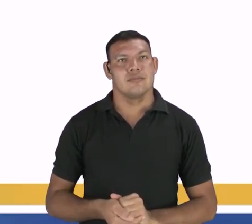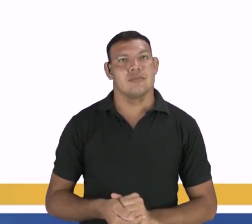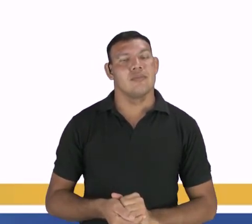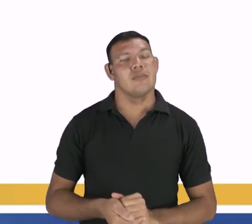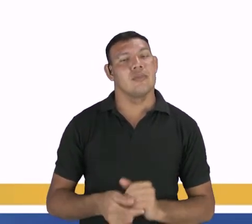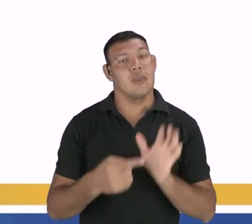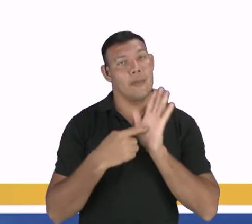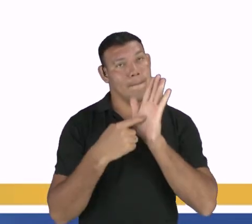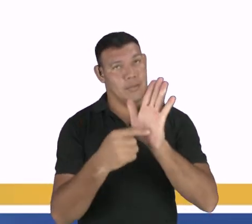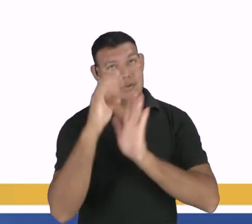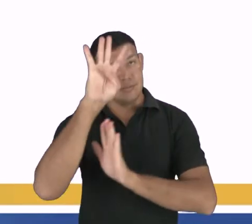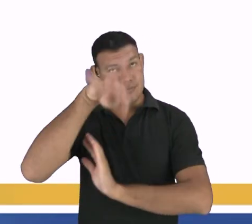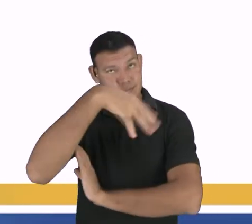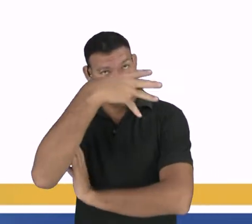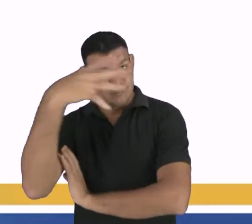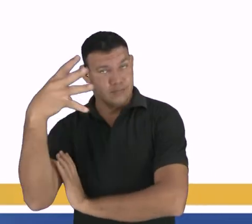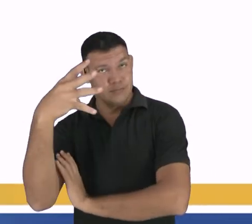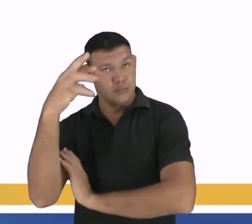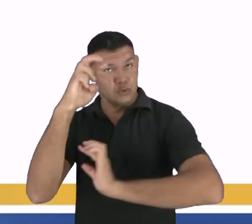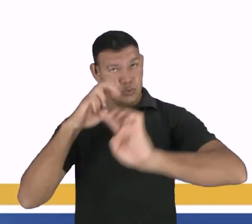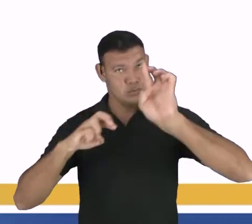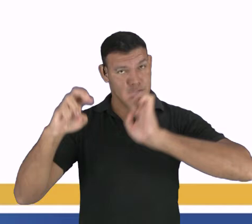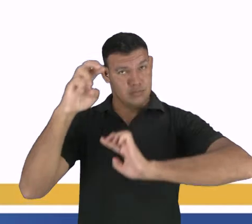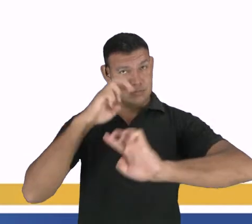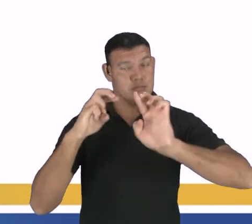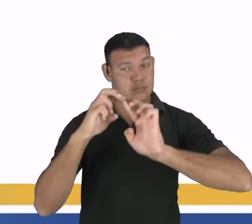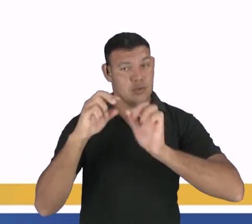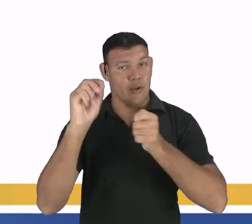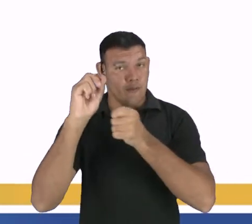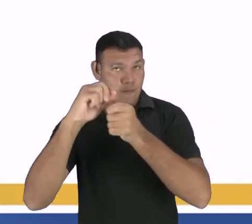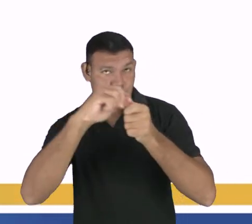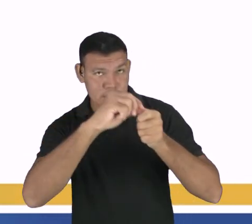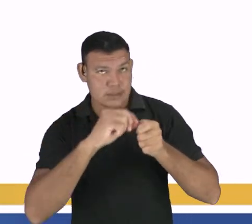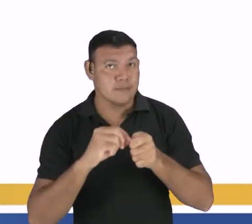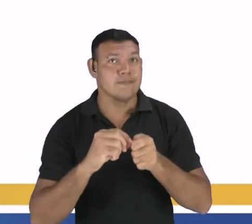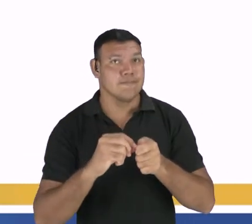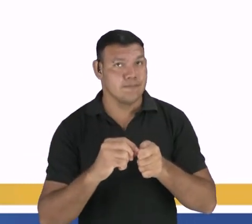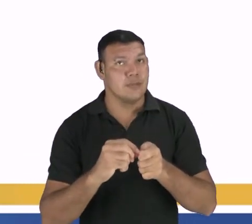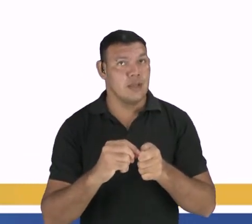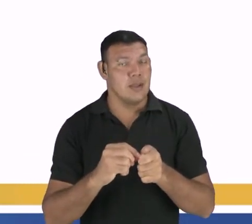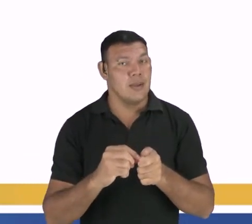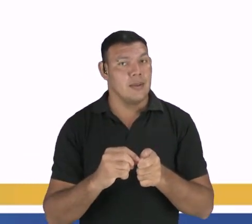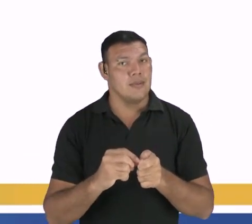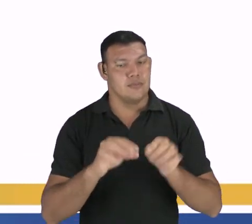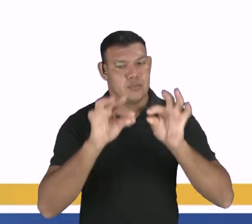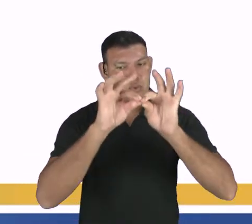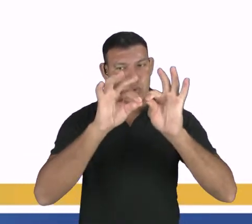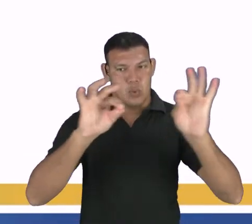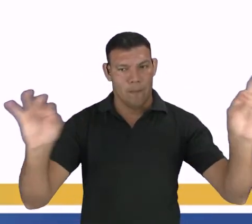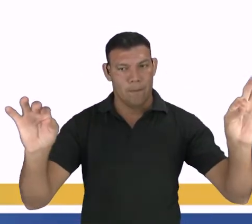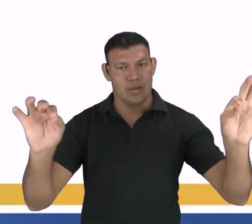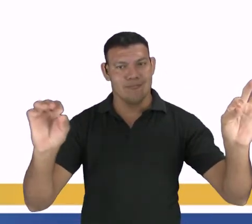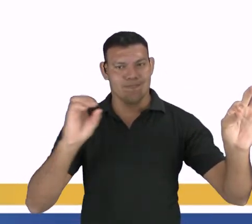Trazendo novamente aí a tabela para você observar o que vamos construir. Então, vamos marcar primeiro aí o ponto